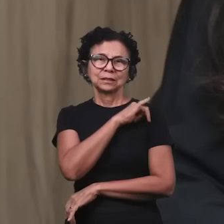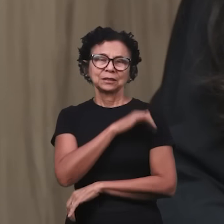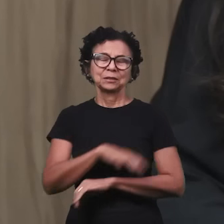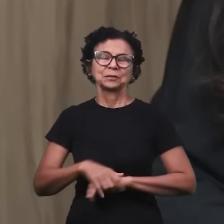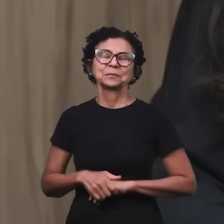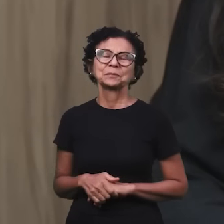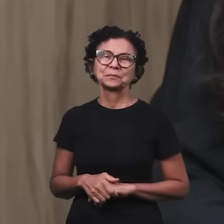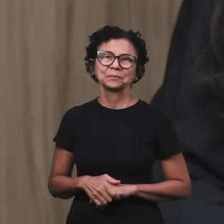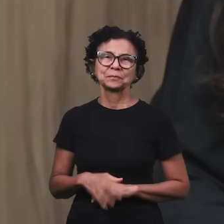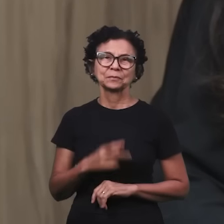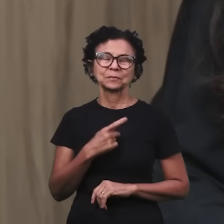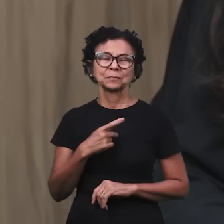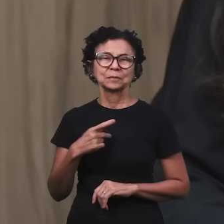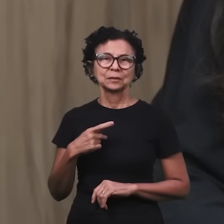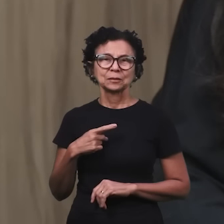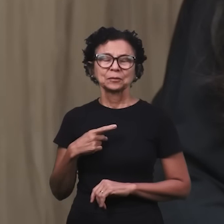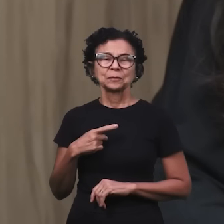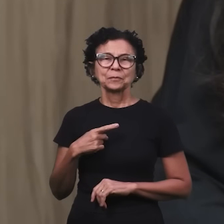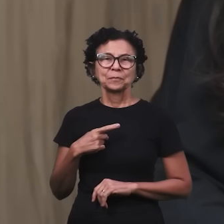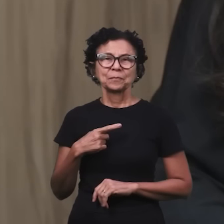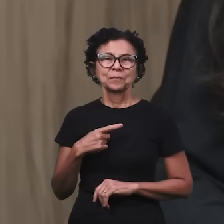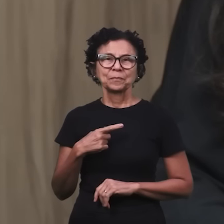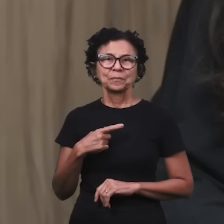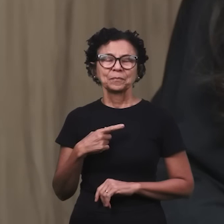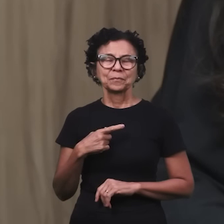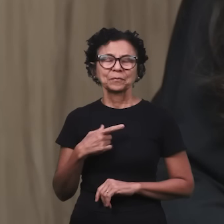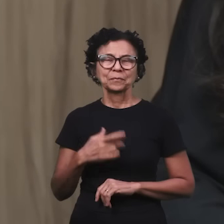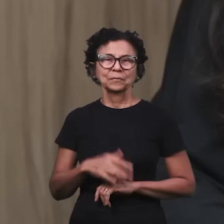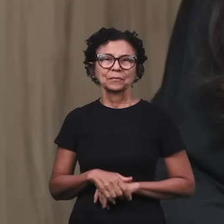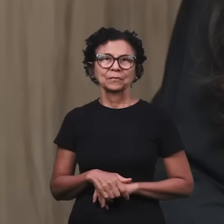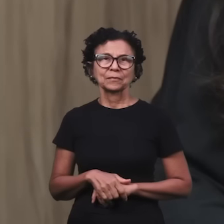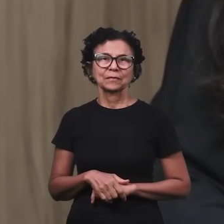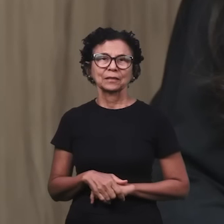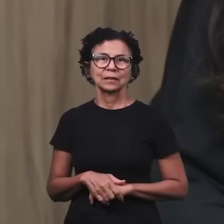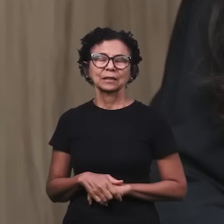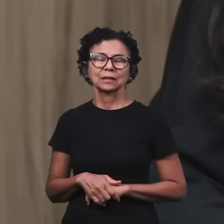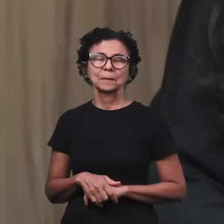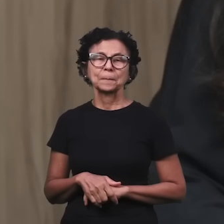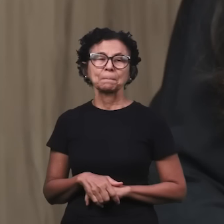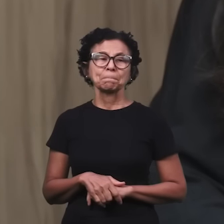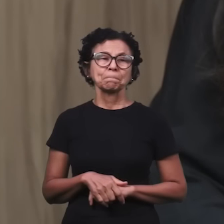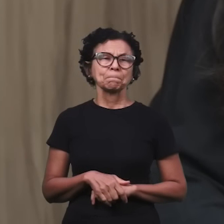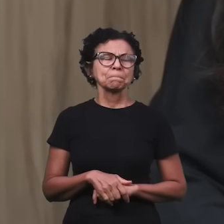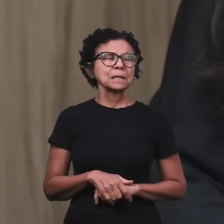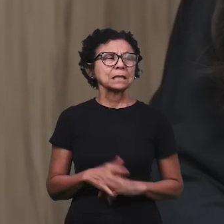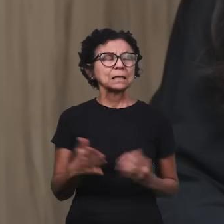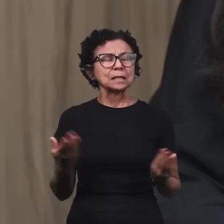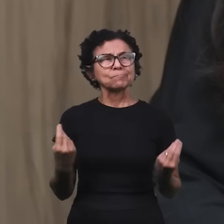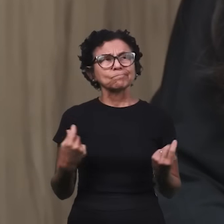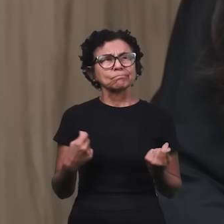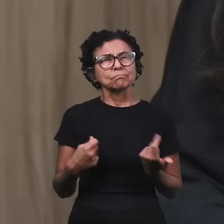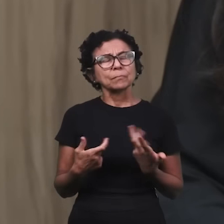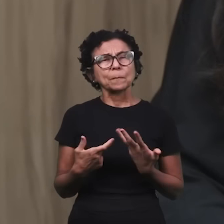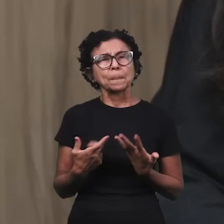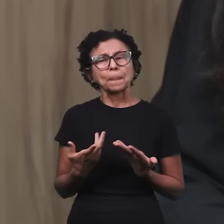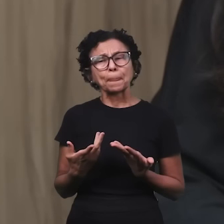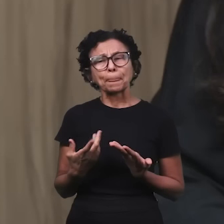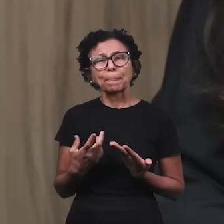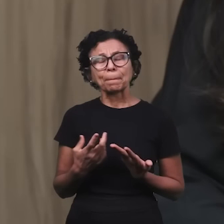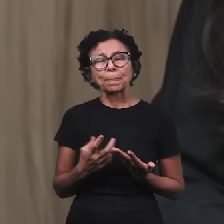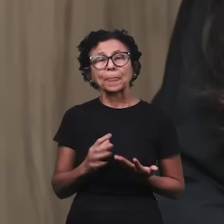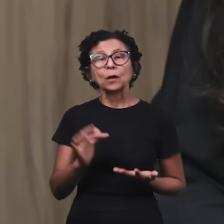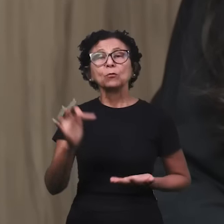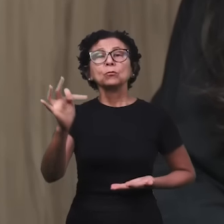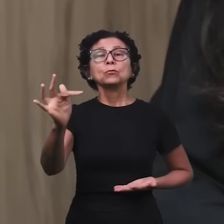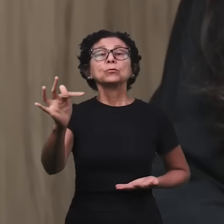eu vou fazer para o pastor é: qual é a expectativa do futuro em relação à odontologia?